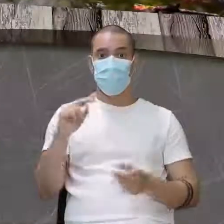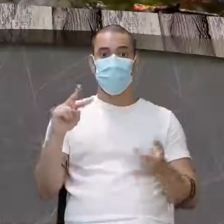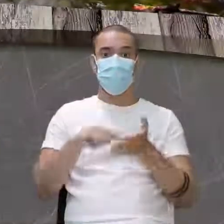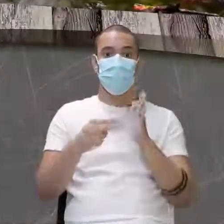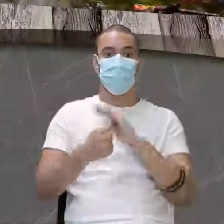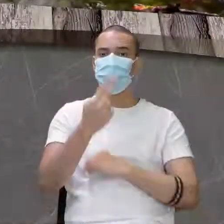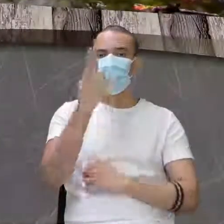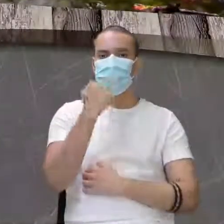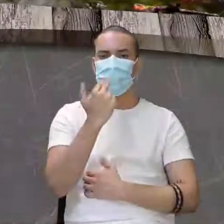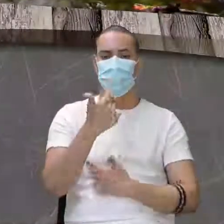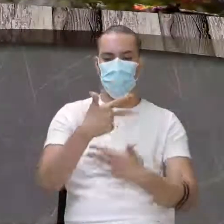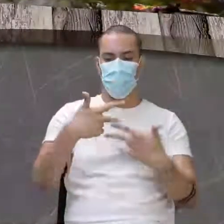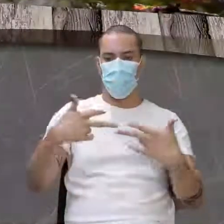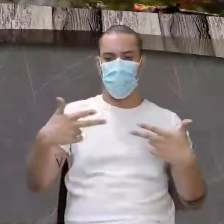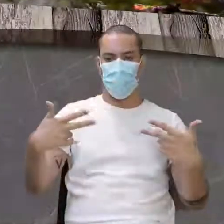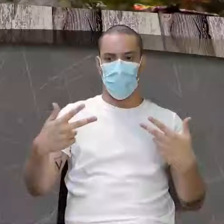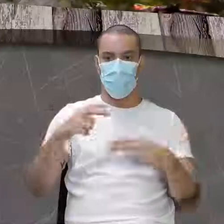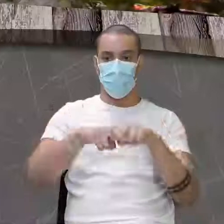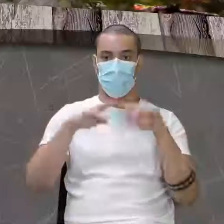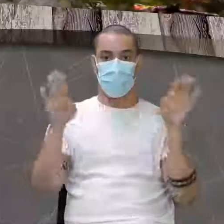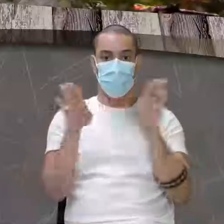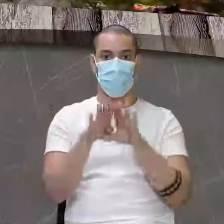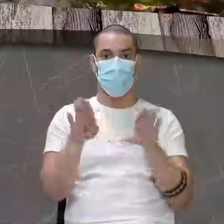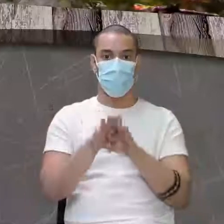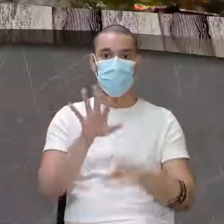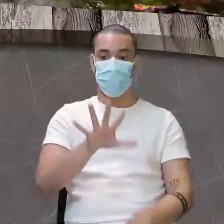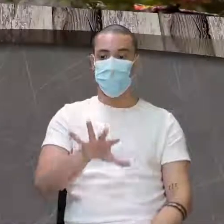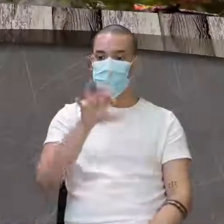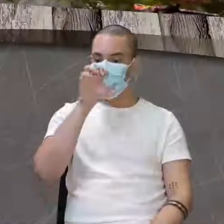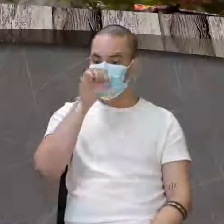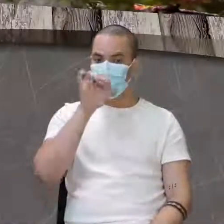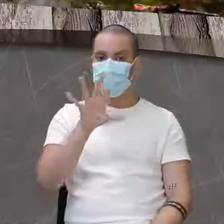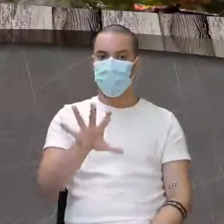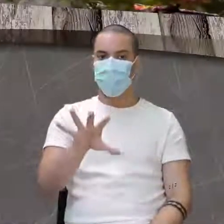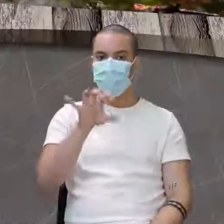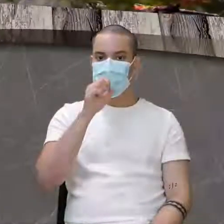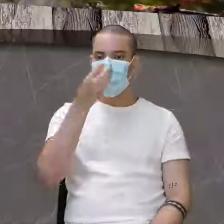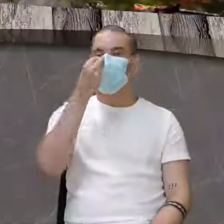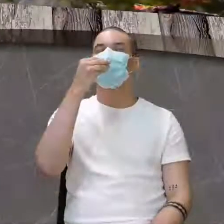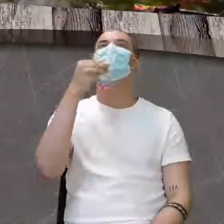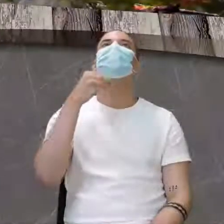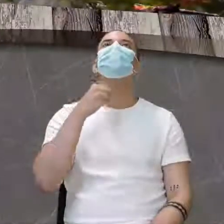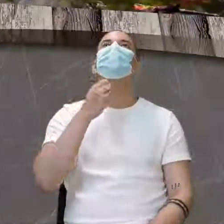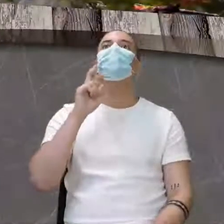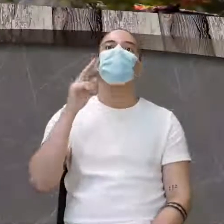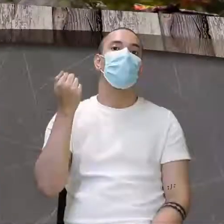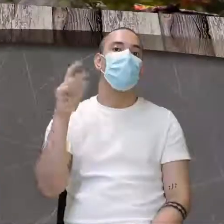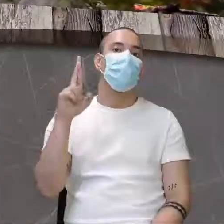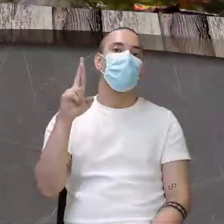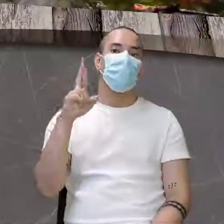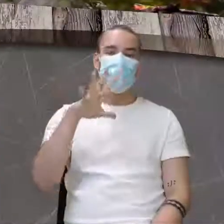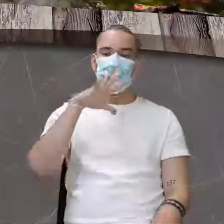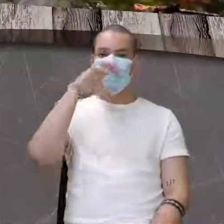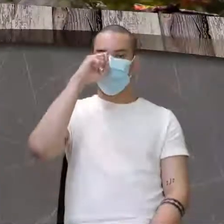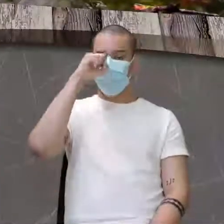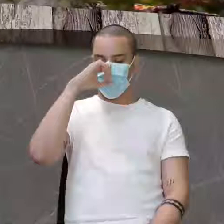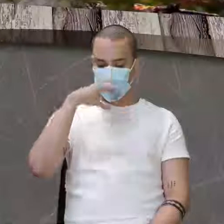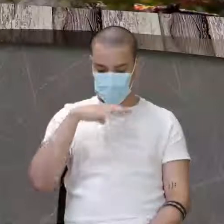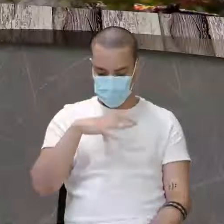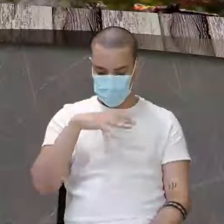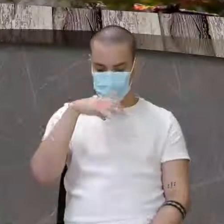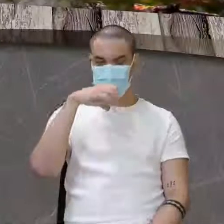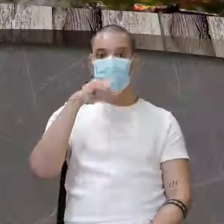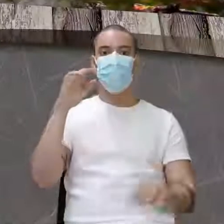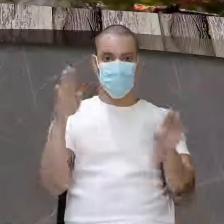nossos nutrientes. E você tem também, para respirar, o ar que você respira, inspira,